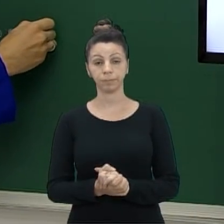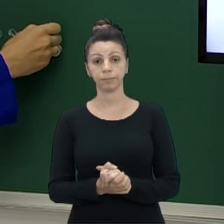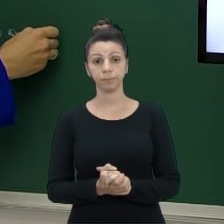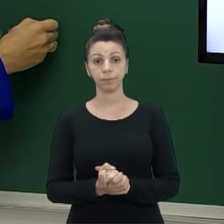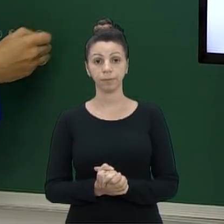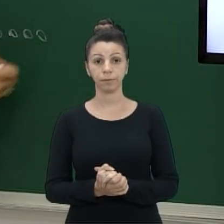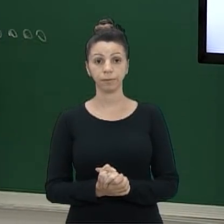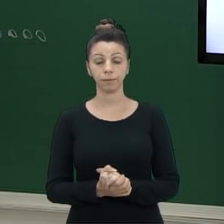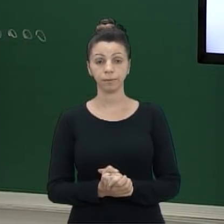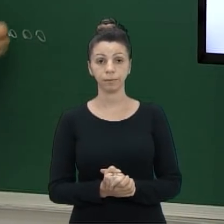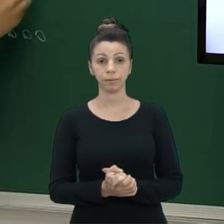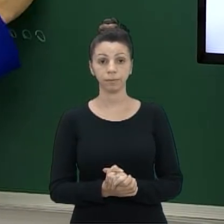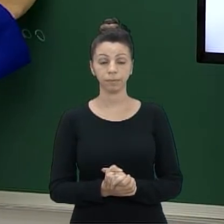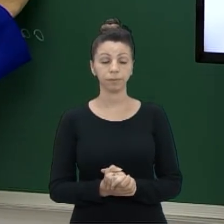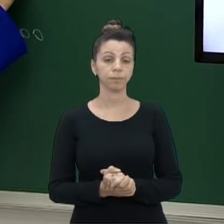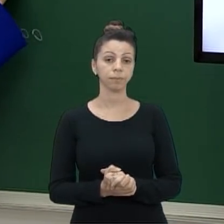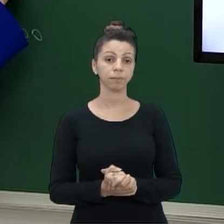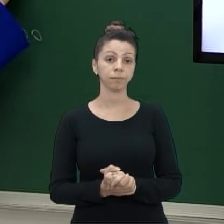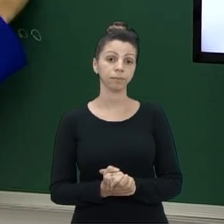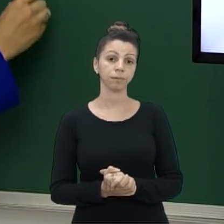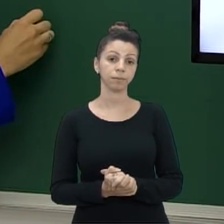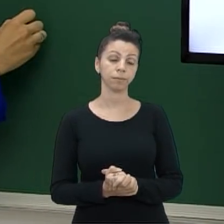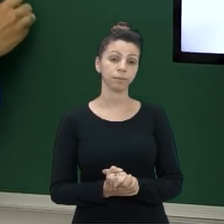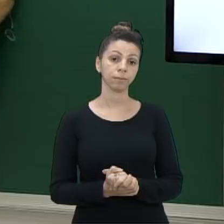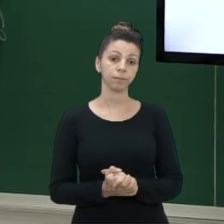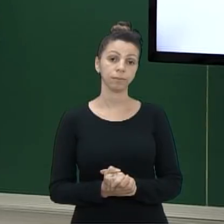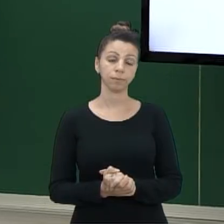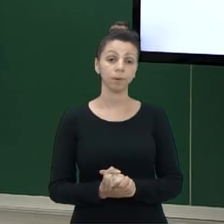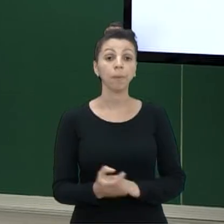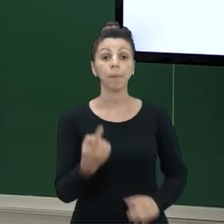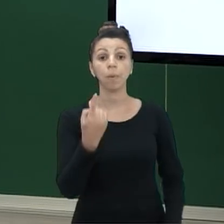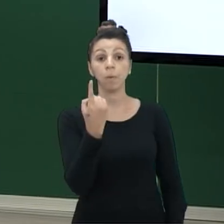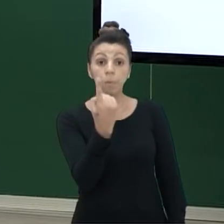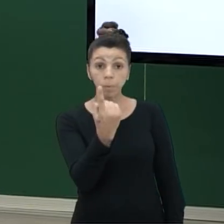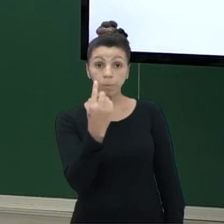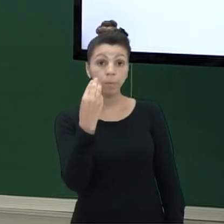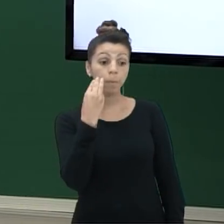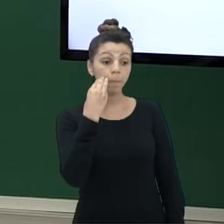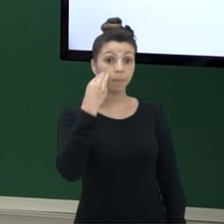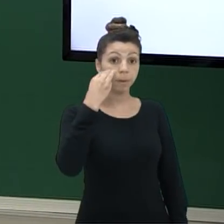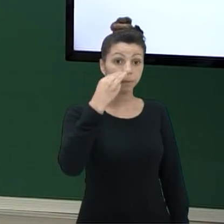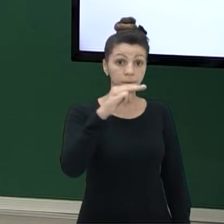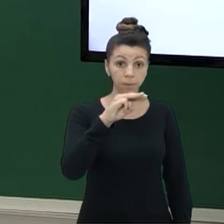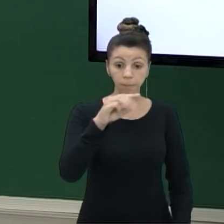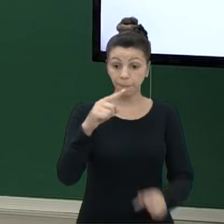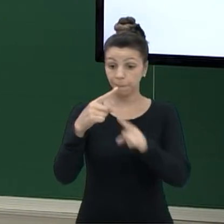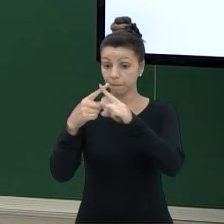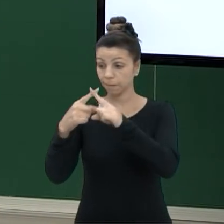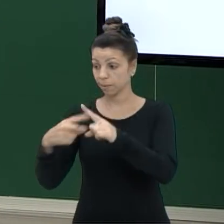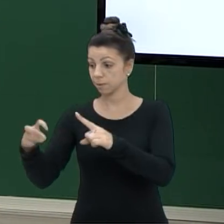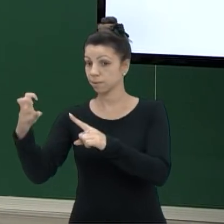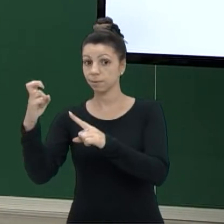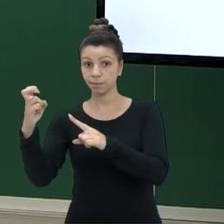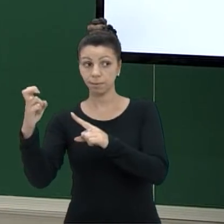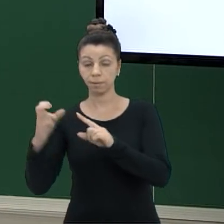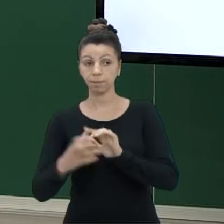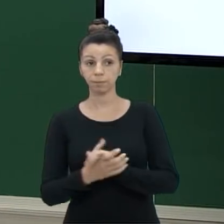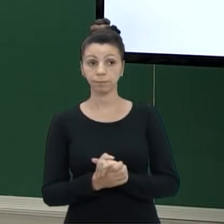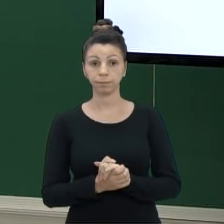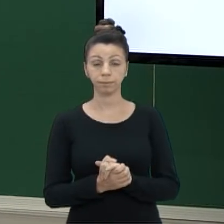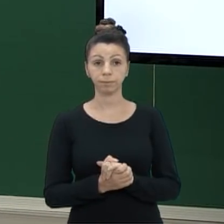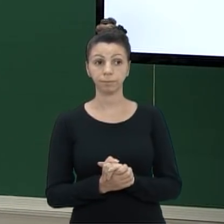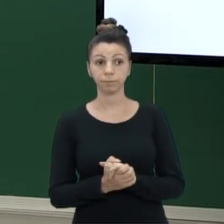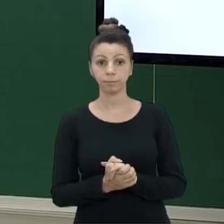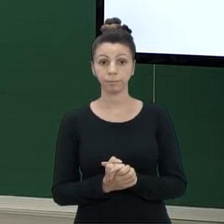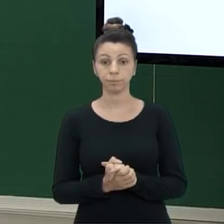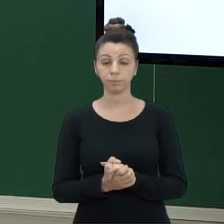milhão vezes o 5, lá em cima. Eu vou colocar aqui do lado para vocês, mas é uma conta